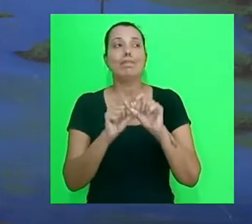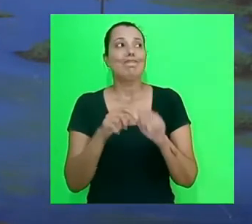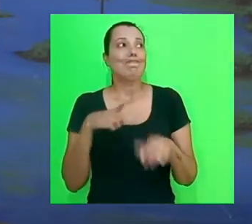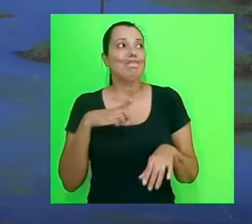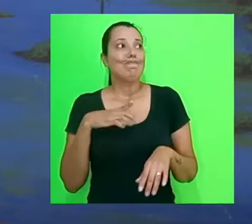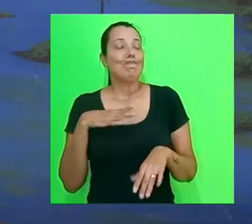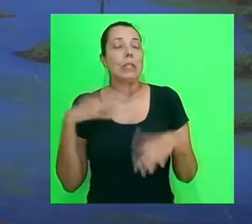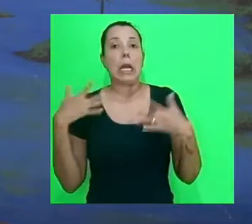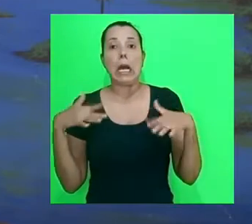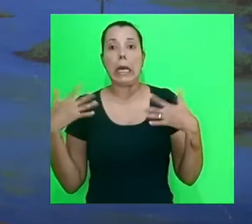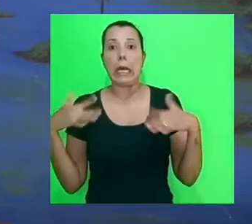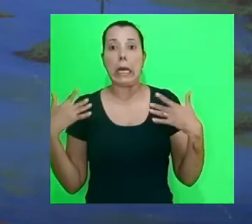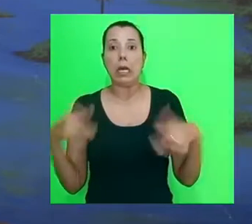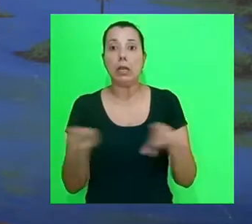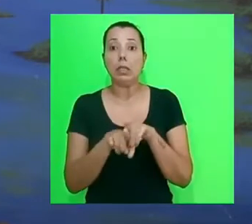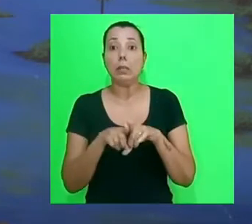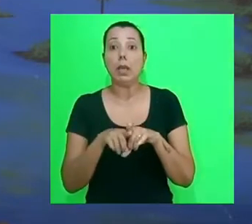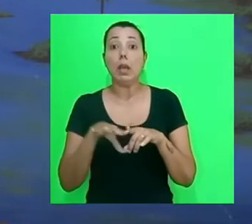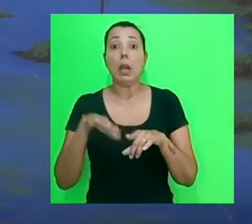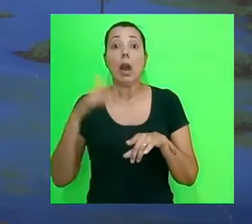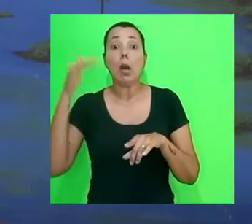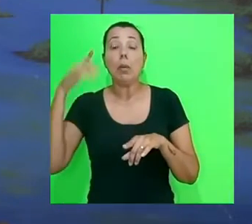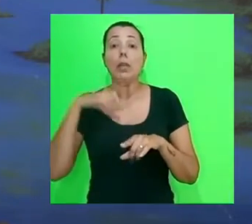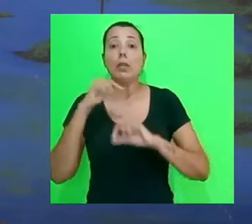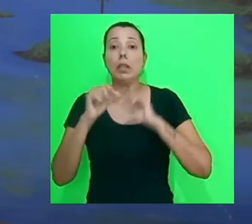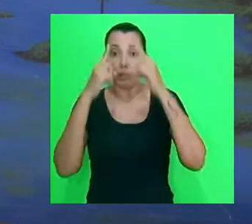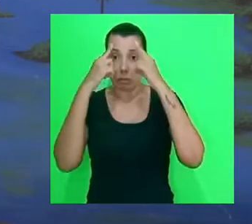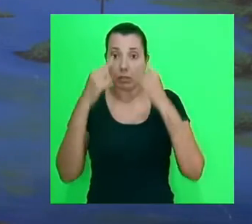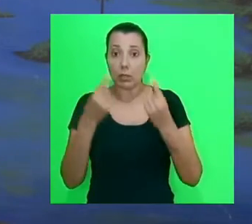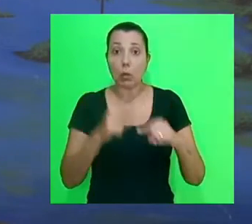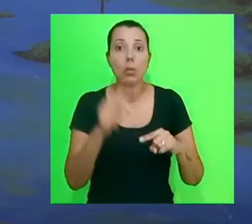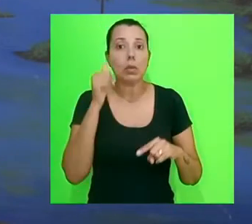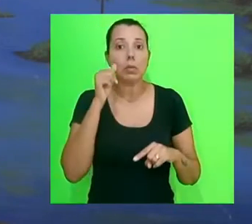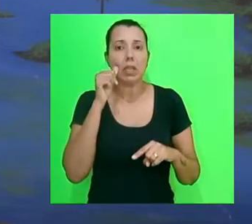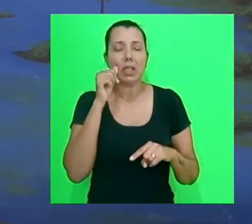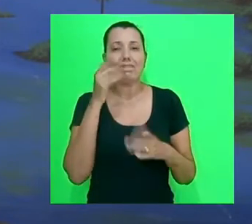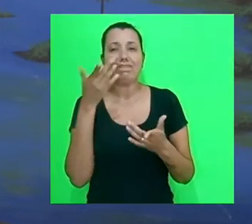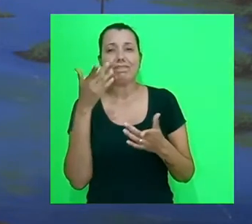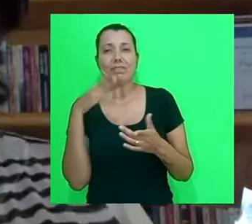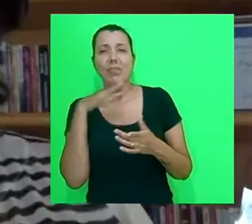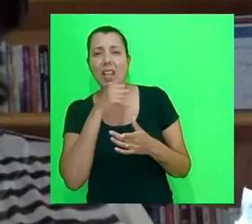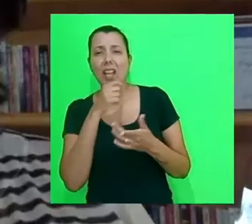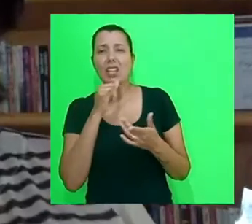evoluir bastante, mas há essa possibilidade de retroceder depois da pandemia?